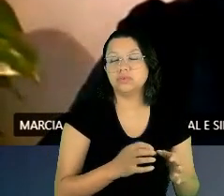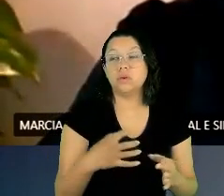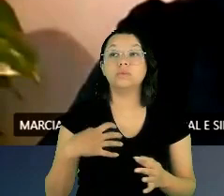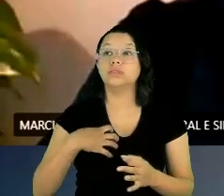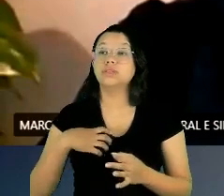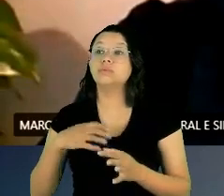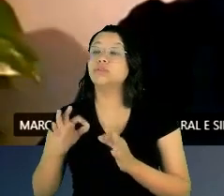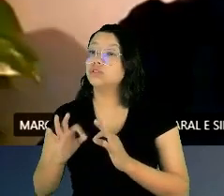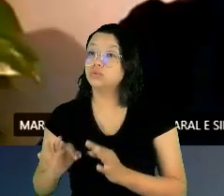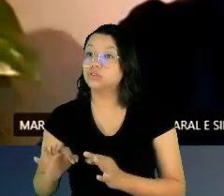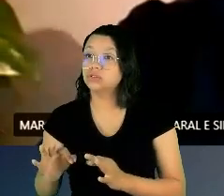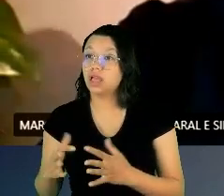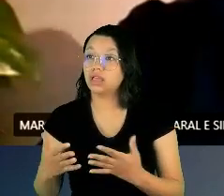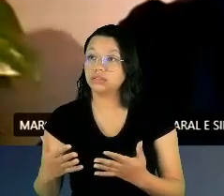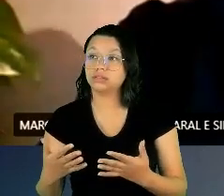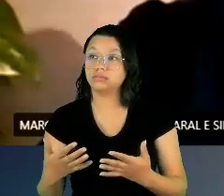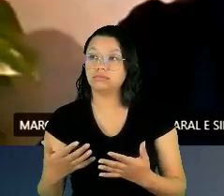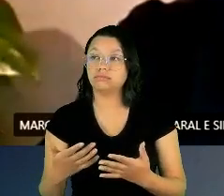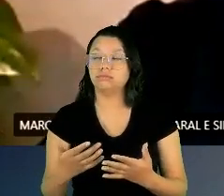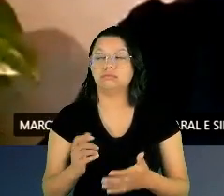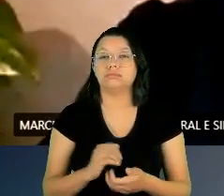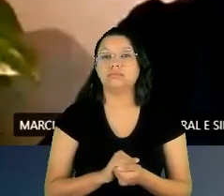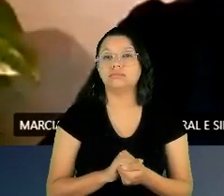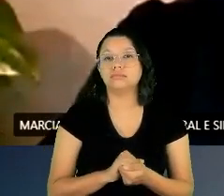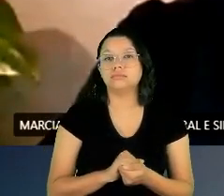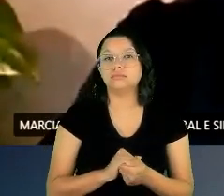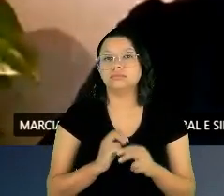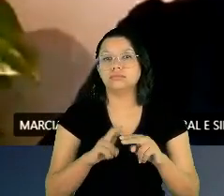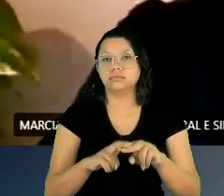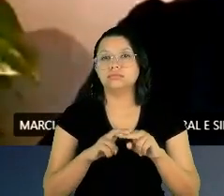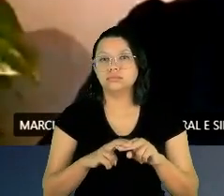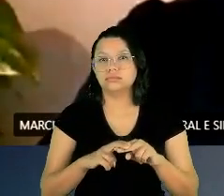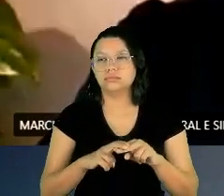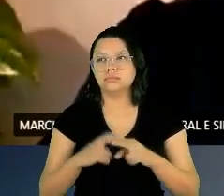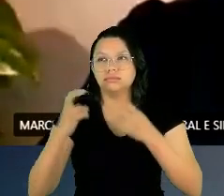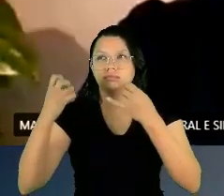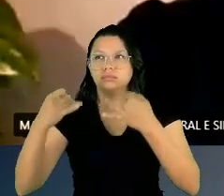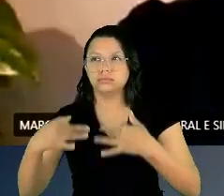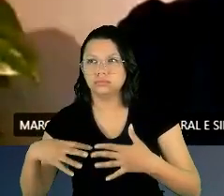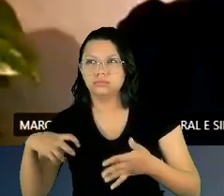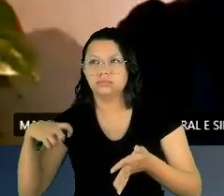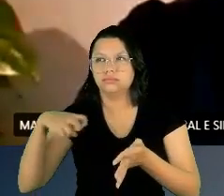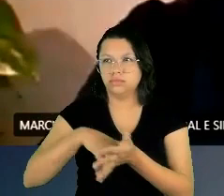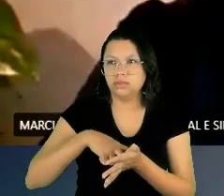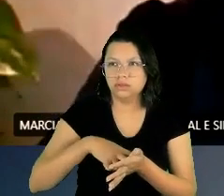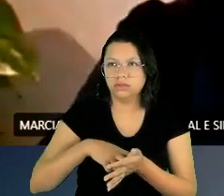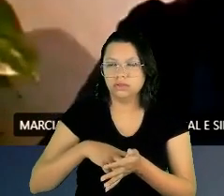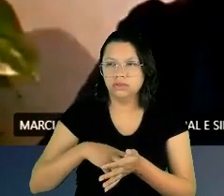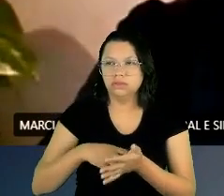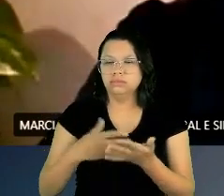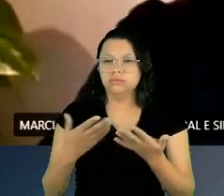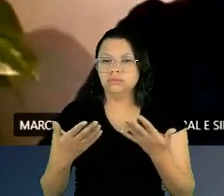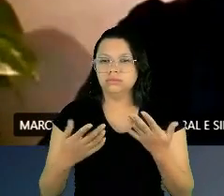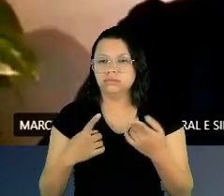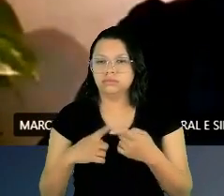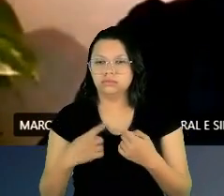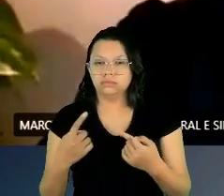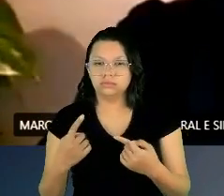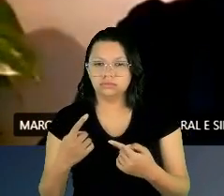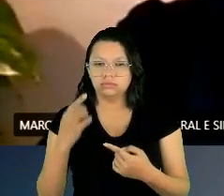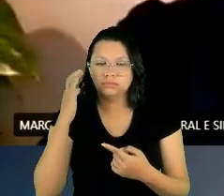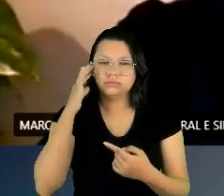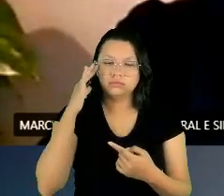um sentimento de justiça ali que está sendo atendido, né? É por isso que daí que se explicaria a punição altruísta. Mas eu